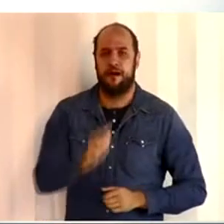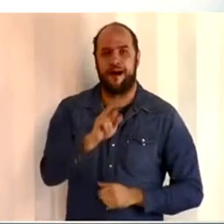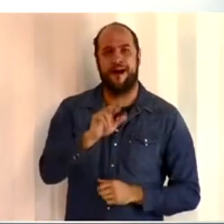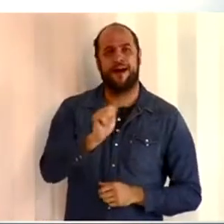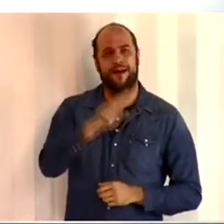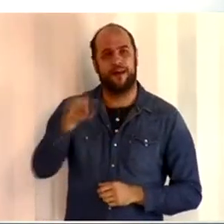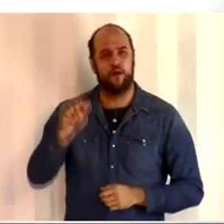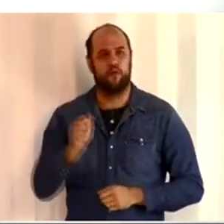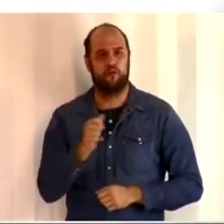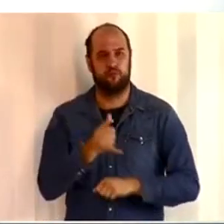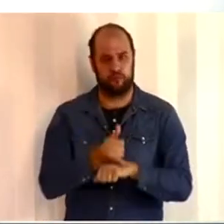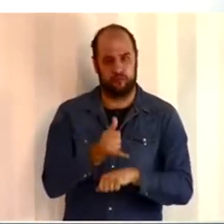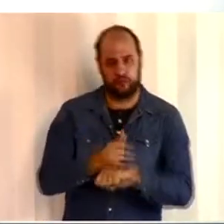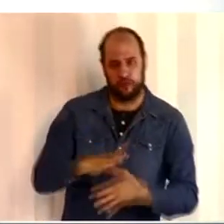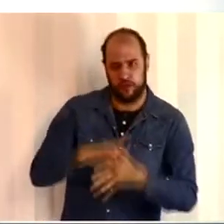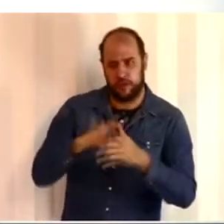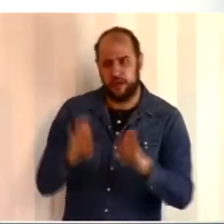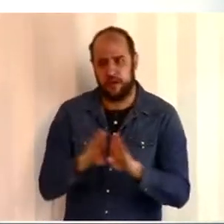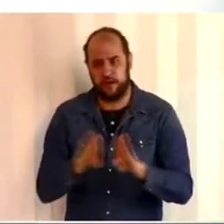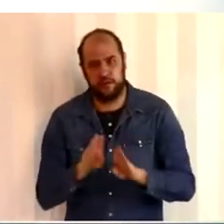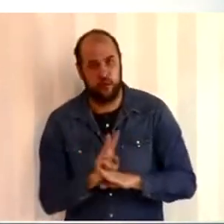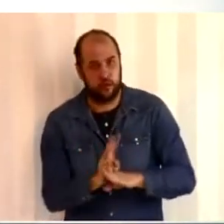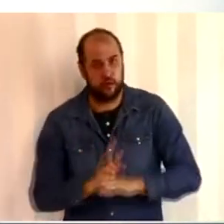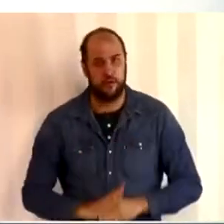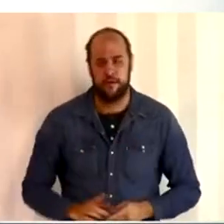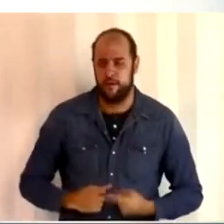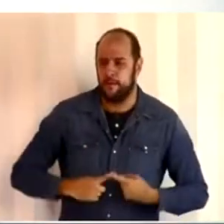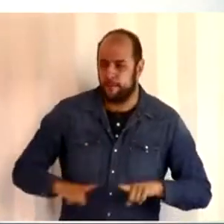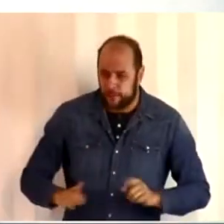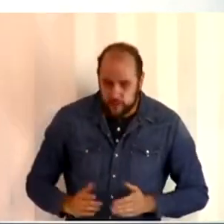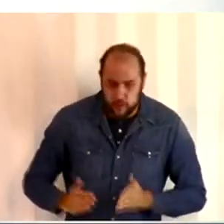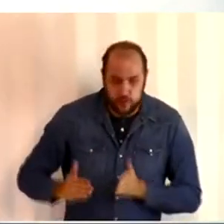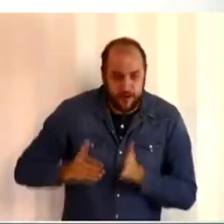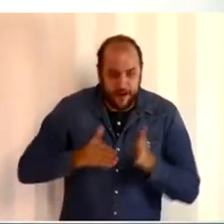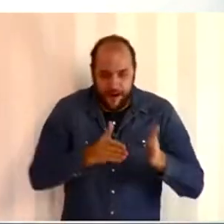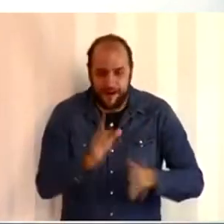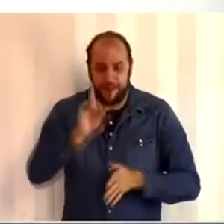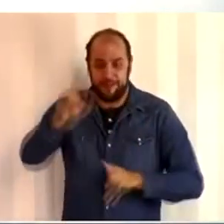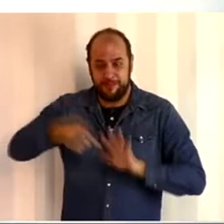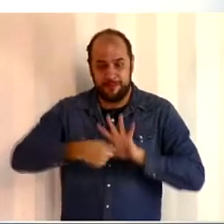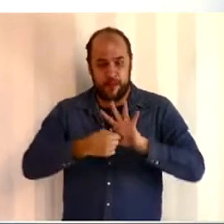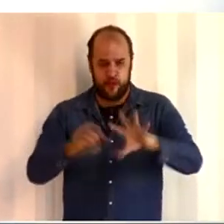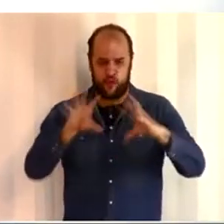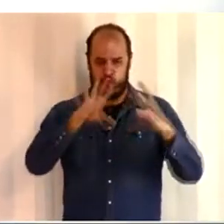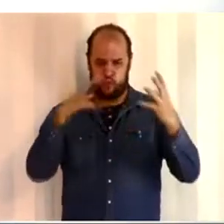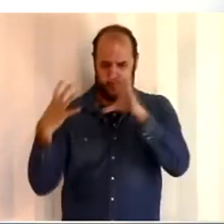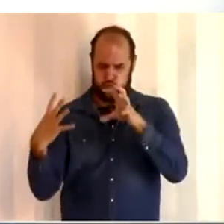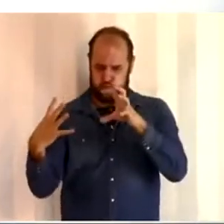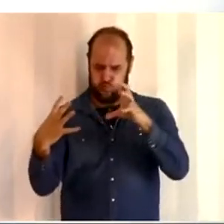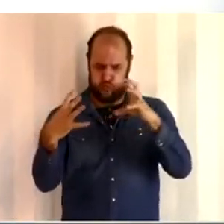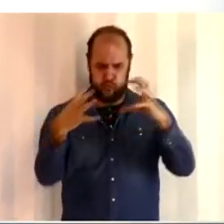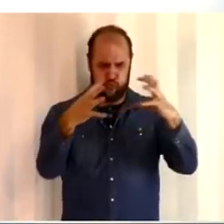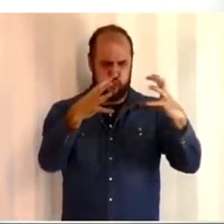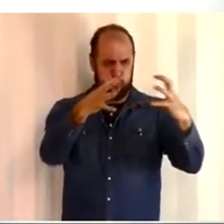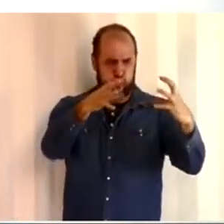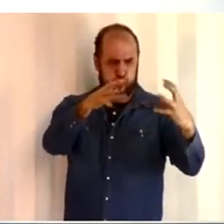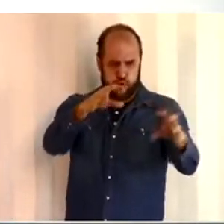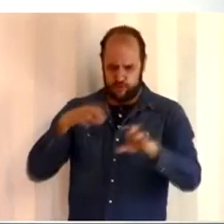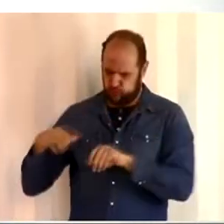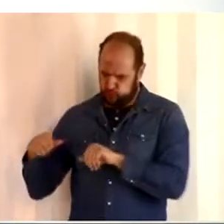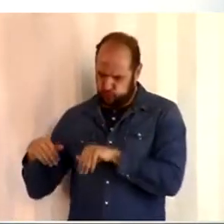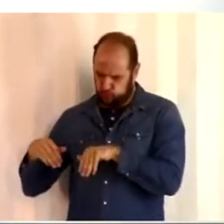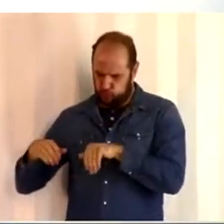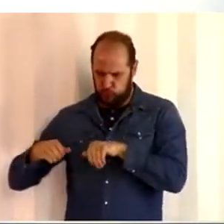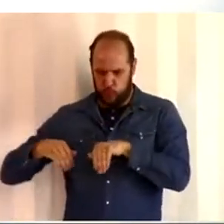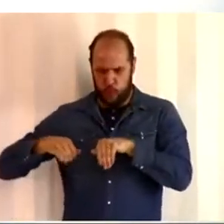os anciãos, os seus auxiliares, mas sobre aquela direção de Deus, Deus mostrando a nuvem se movimentando, até que a nuvem pairaria